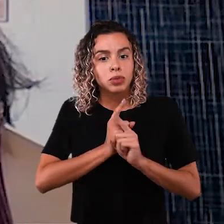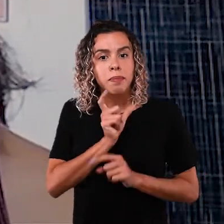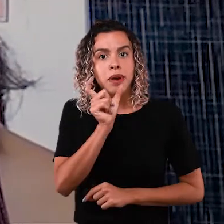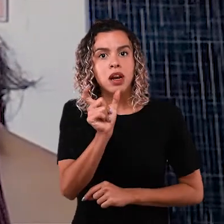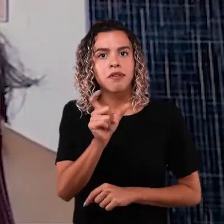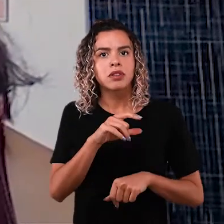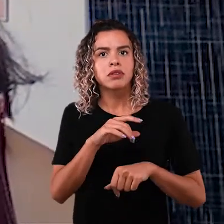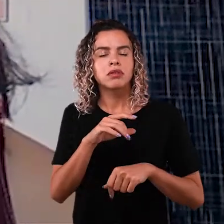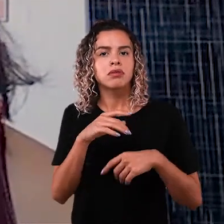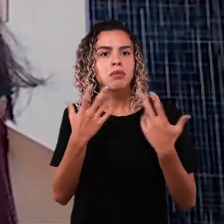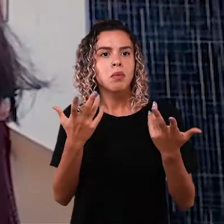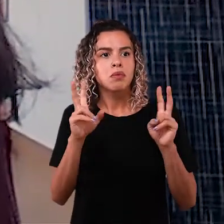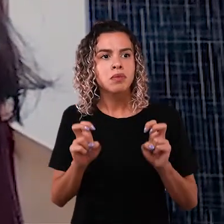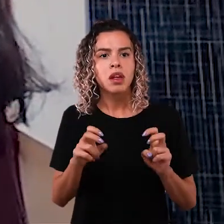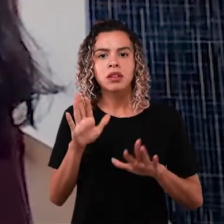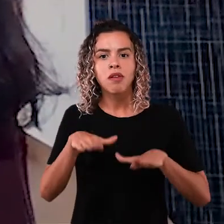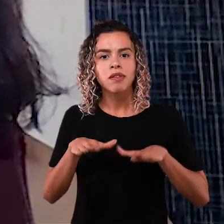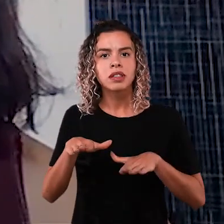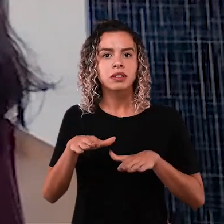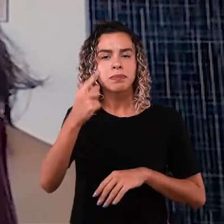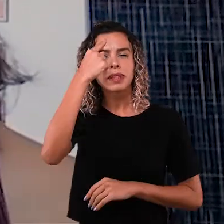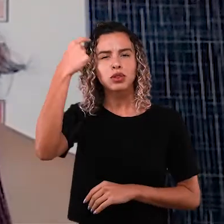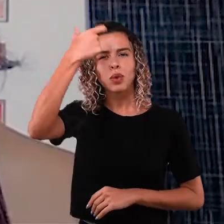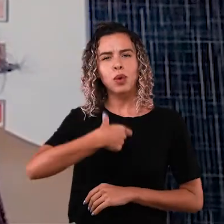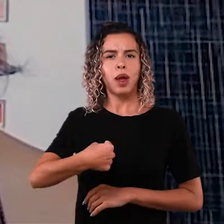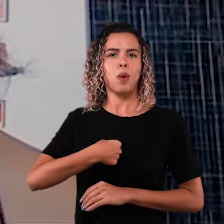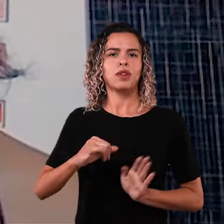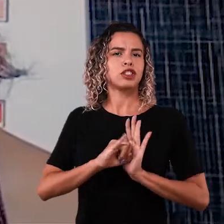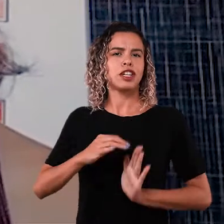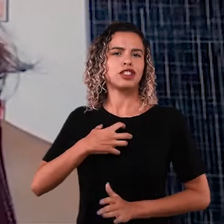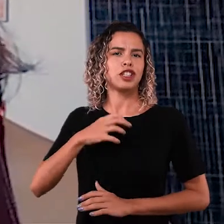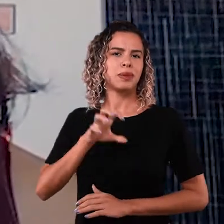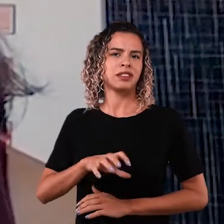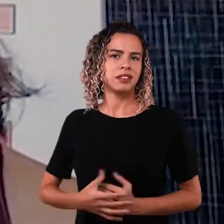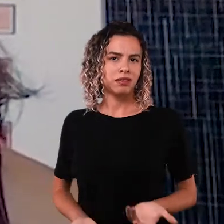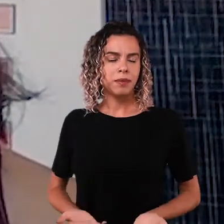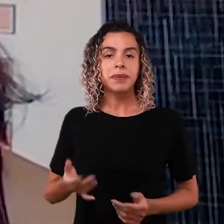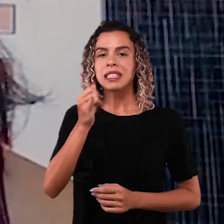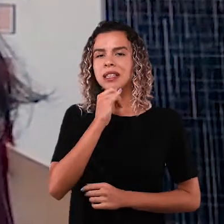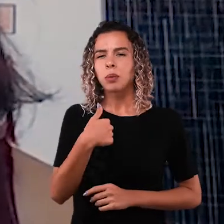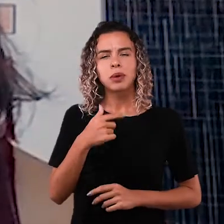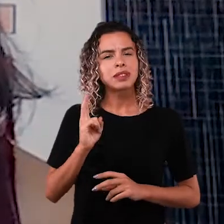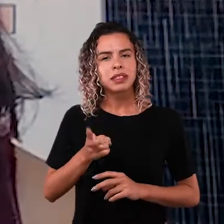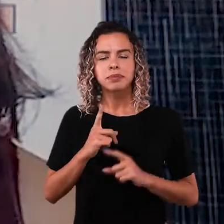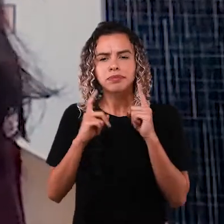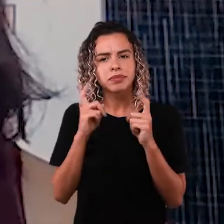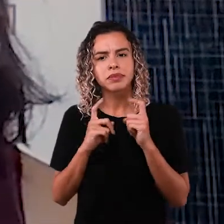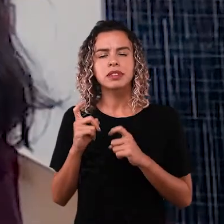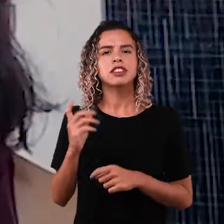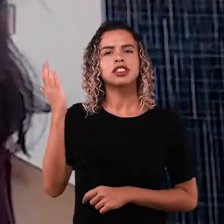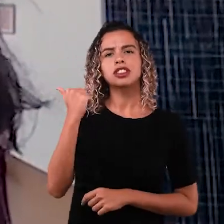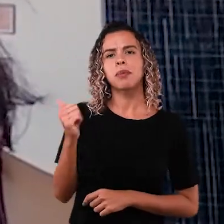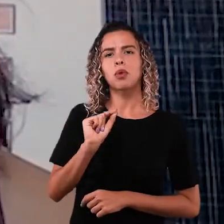diagnóstico sobre isso. Ele seria mais uma questão pessoal minha, talvez, um jeito meu. Por exemplo, eu tinha muitos tiques, meu pai chamava